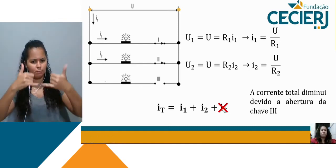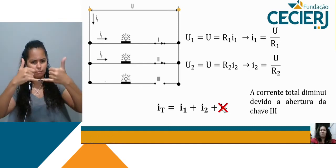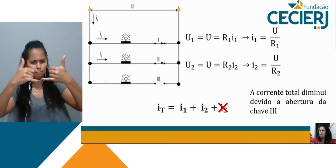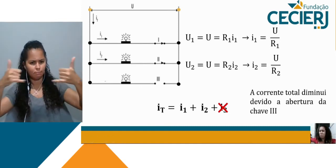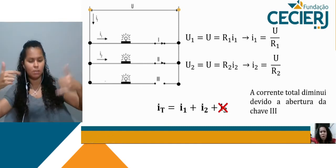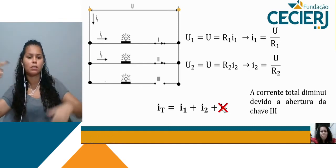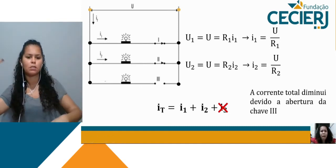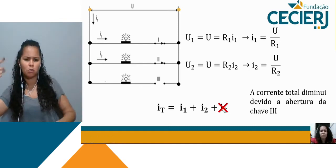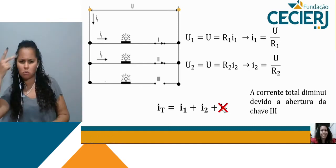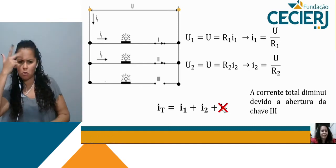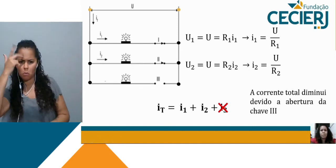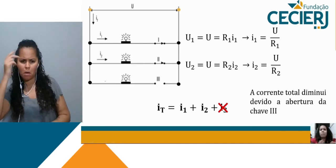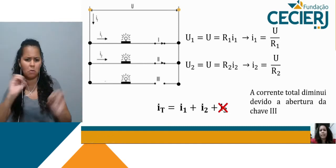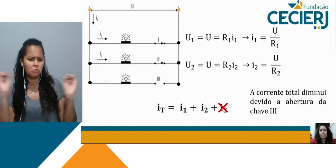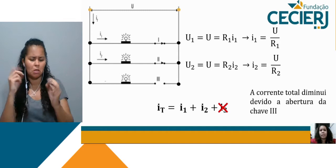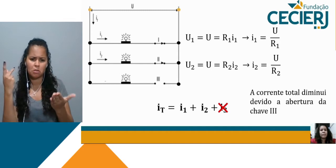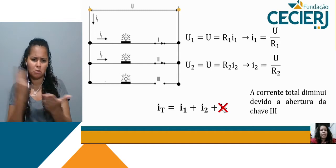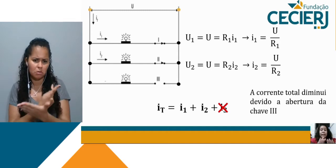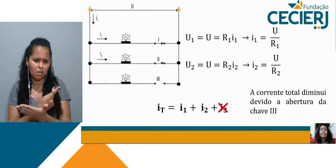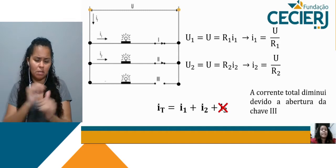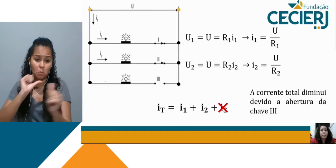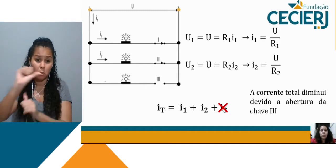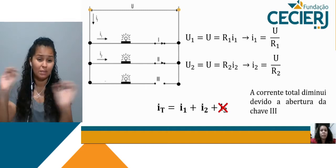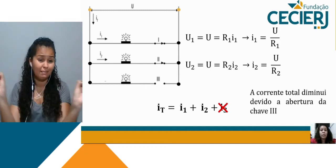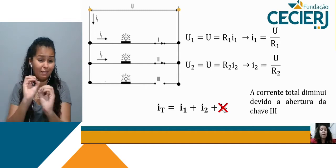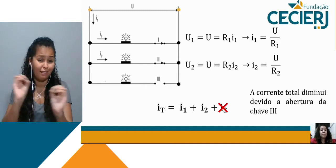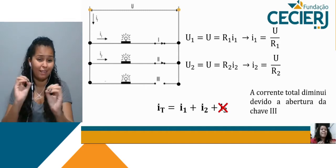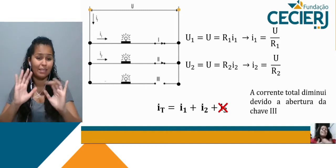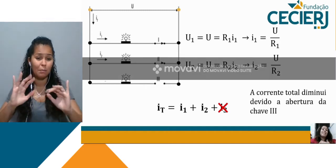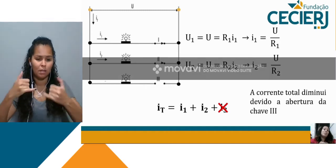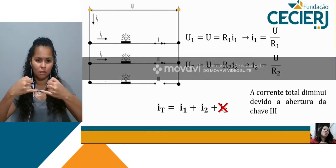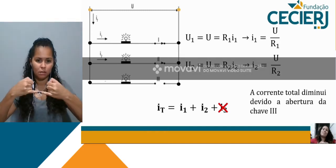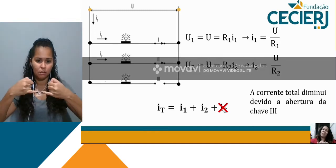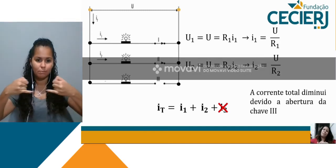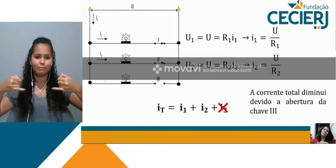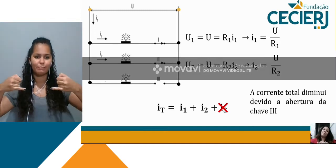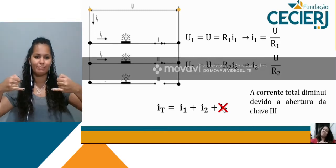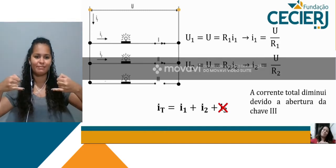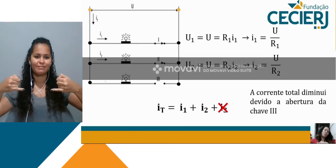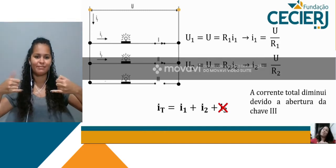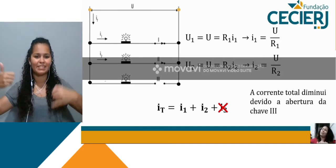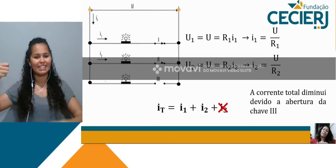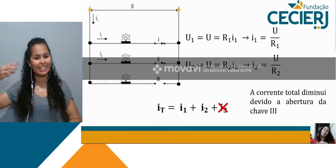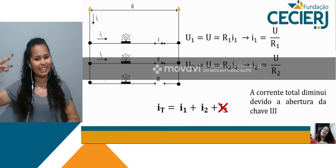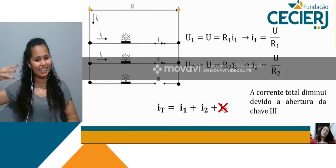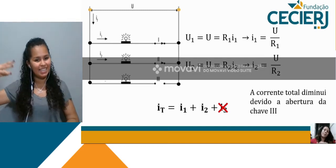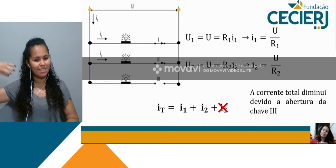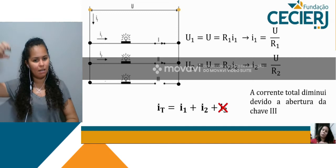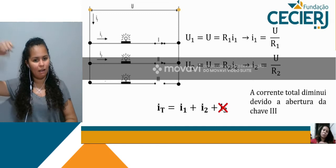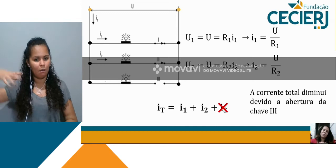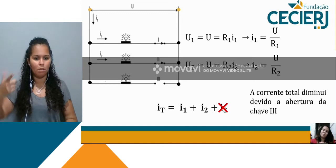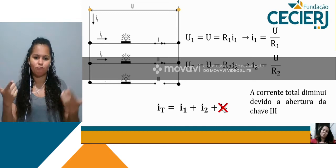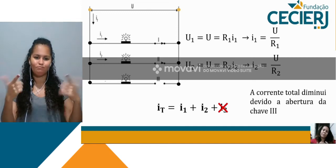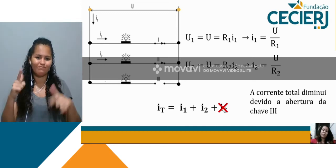ramo? Normal. Nada acontece. Nada, quer dizer, nada muda. Mas eu, terceira lâmpada, já não tenho corrente